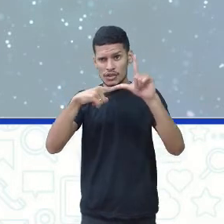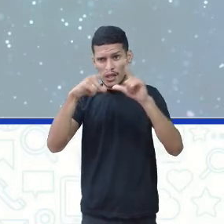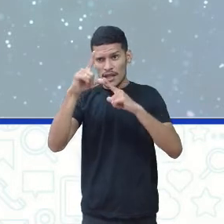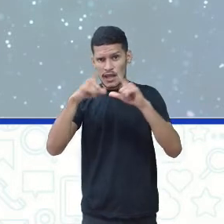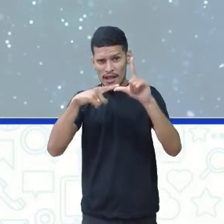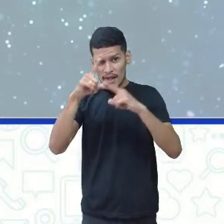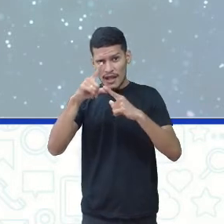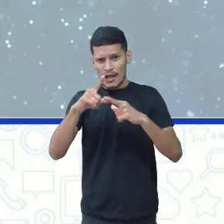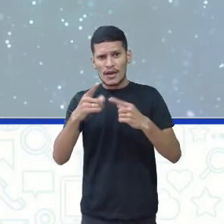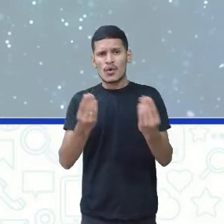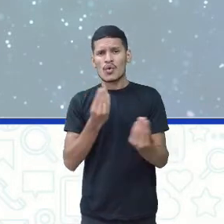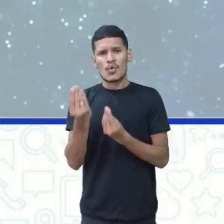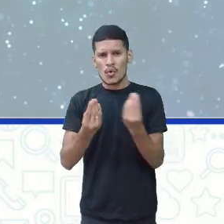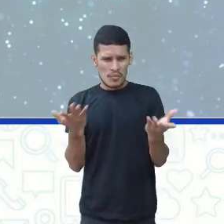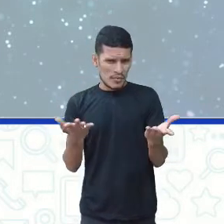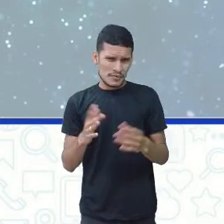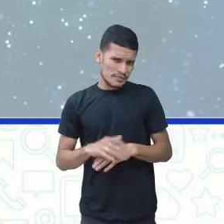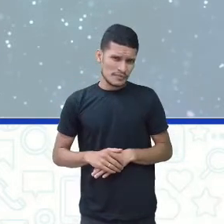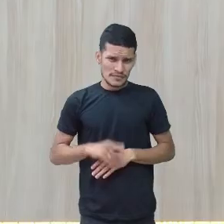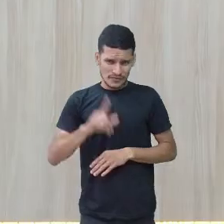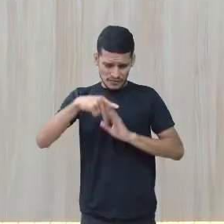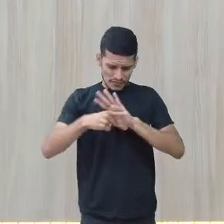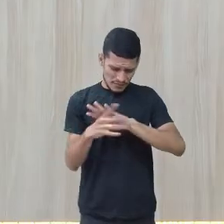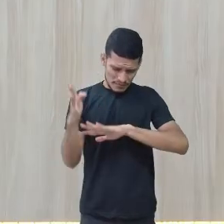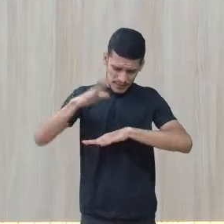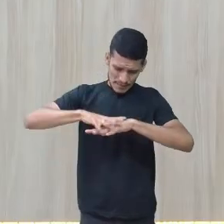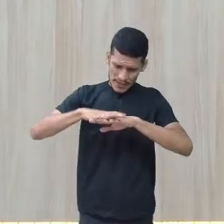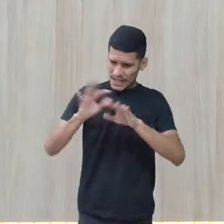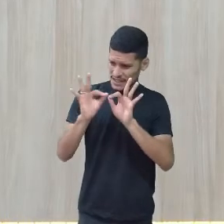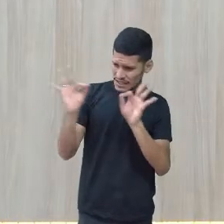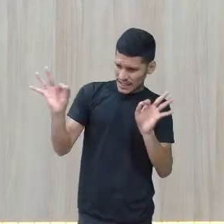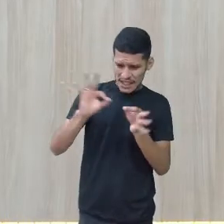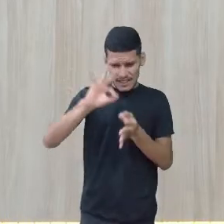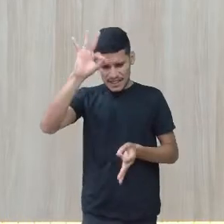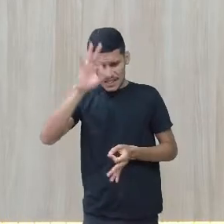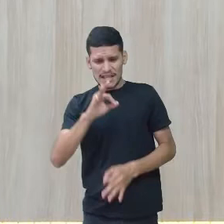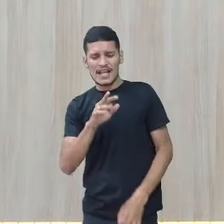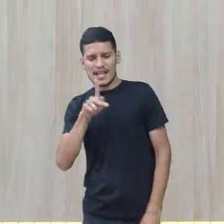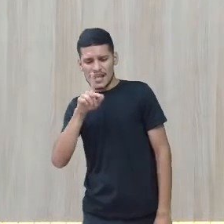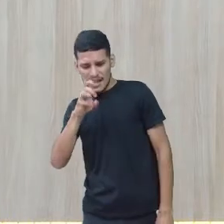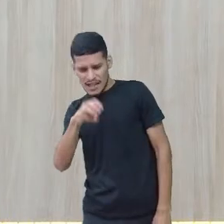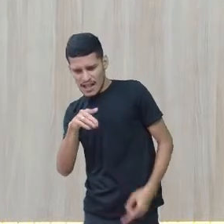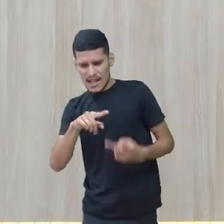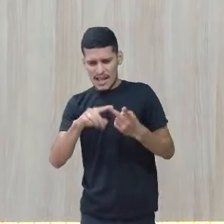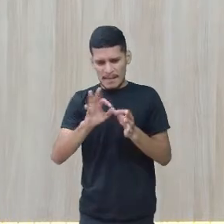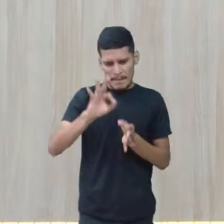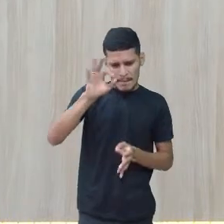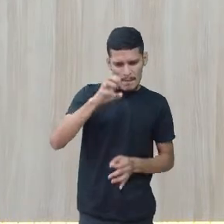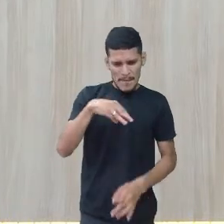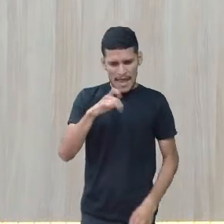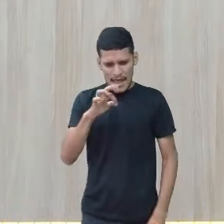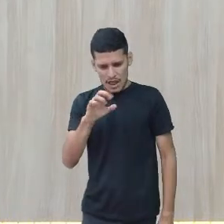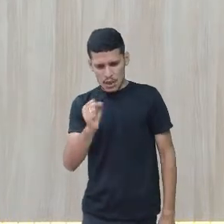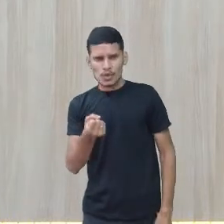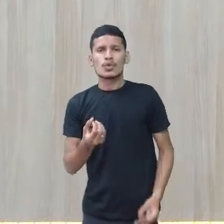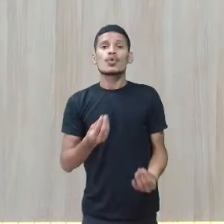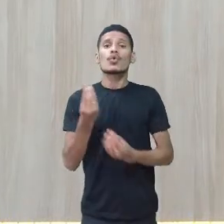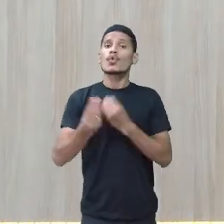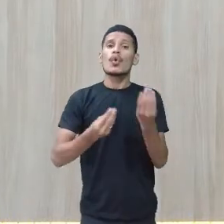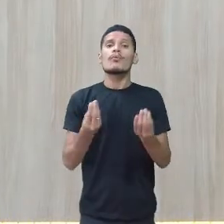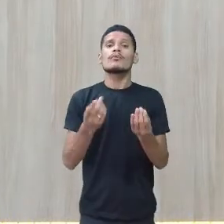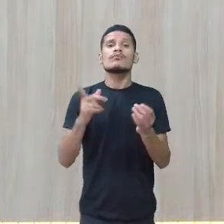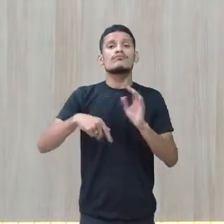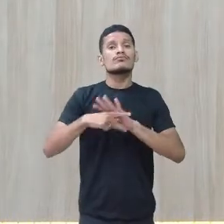professora, é só isso que matemática tem a ver? Só a questão de distância, metro, quilômetro, muito grande? Calma aí, vamos entender melhor como é que isso